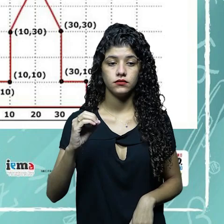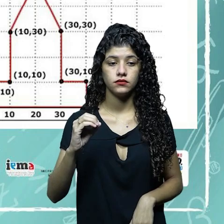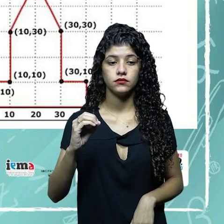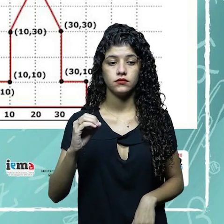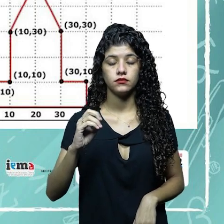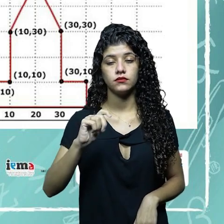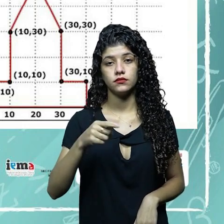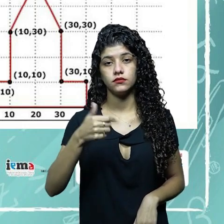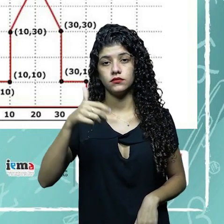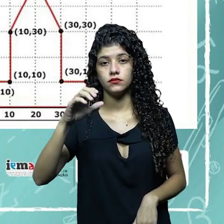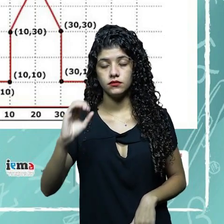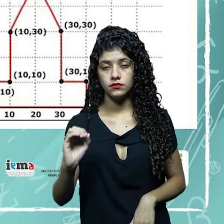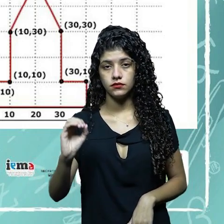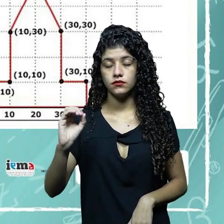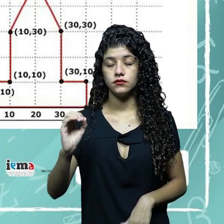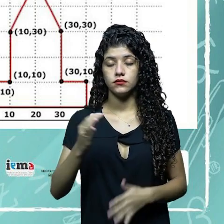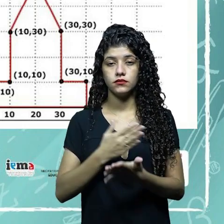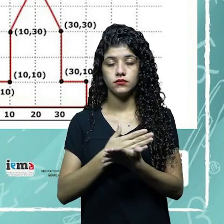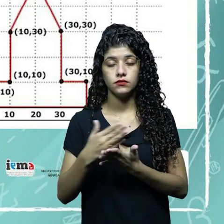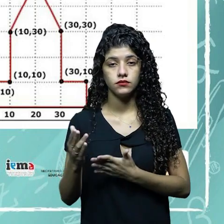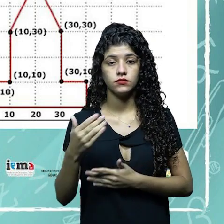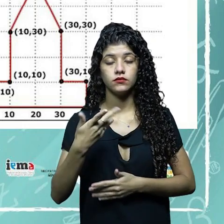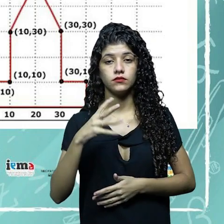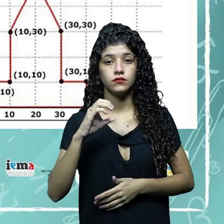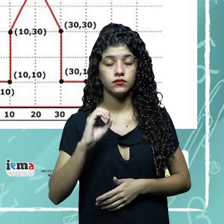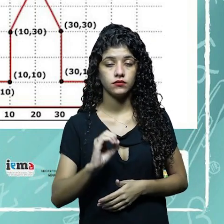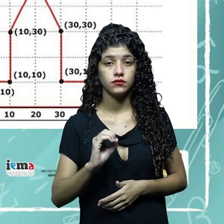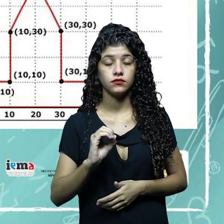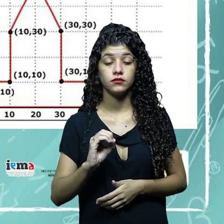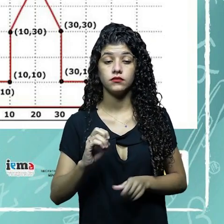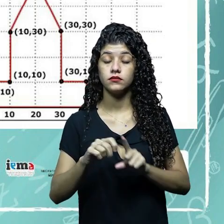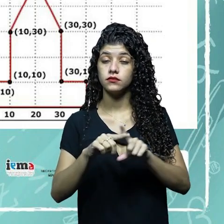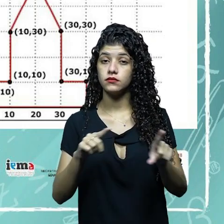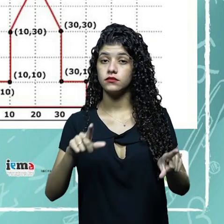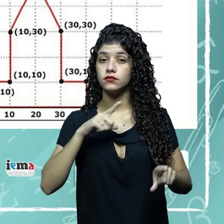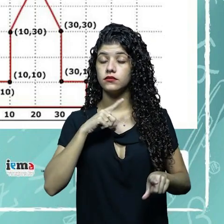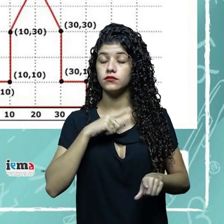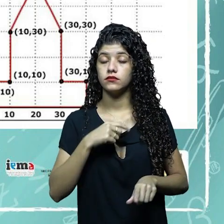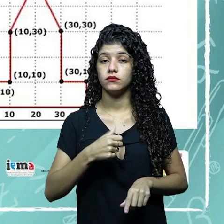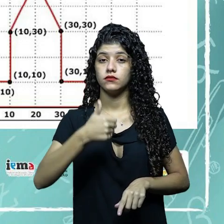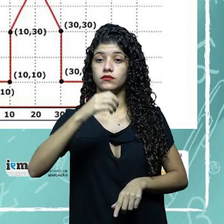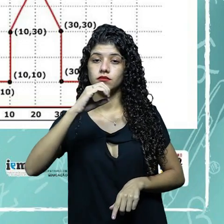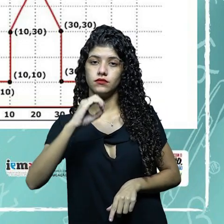eu continuo no 40, mas agora eu vou subir. Eu tenho que dar uma